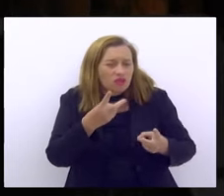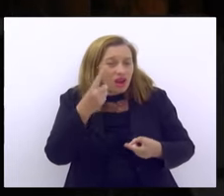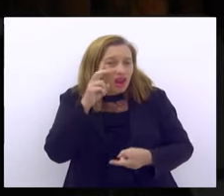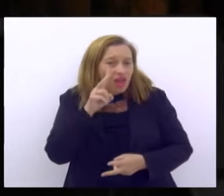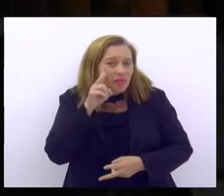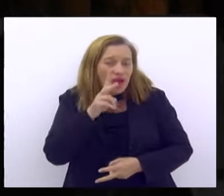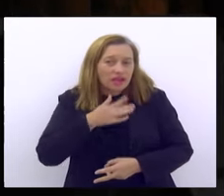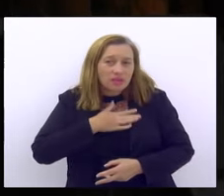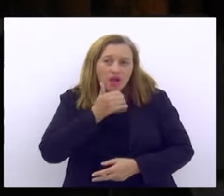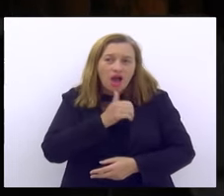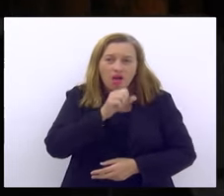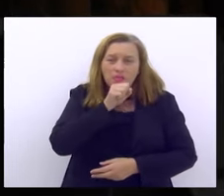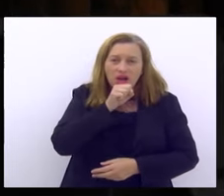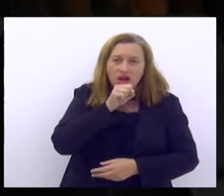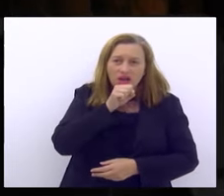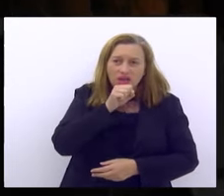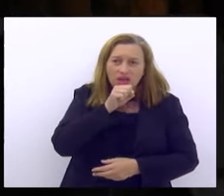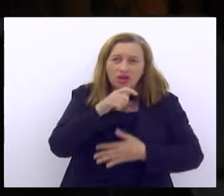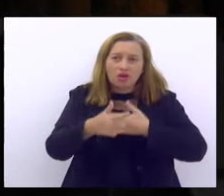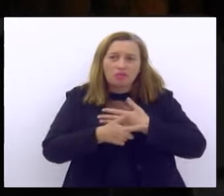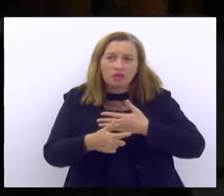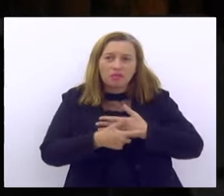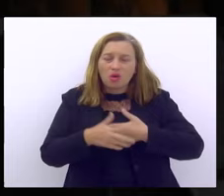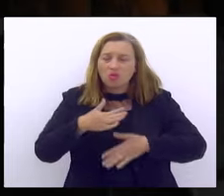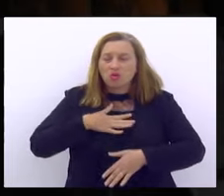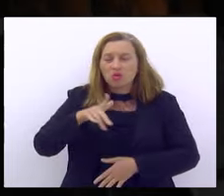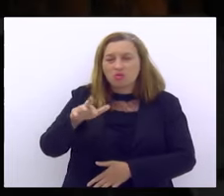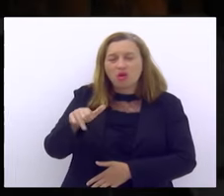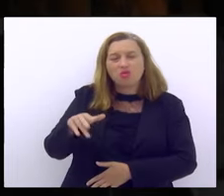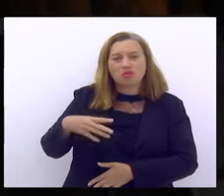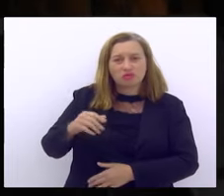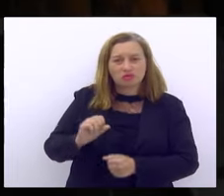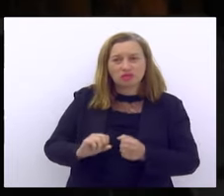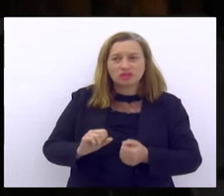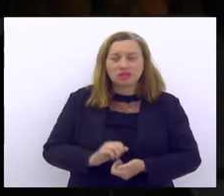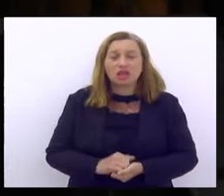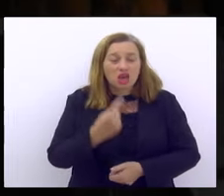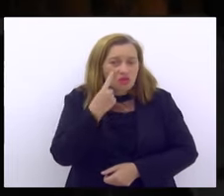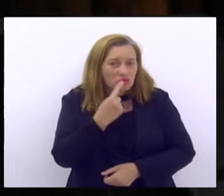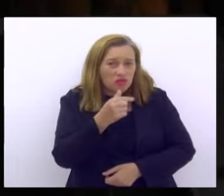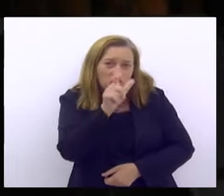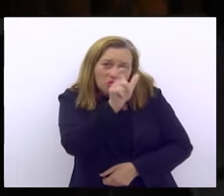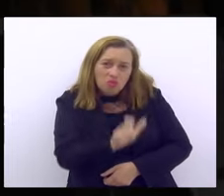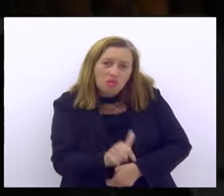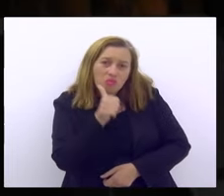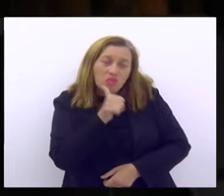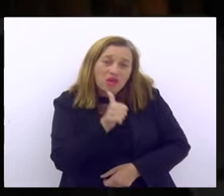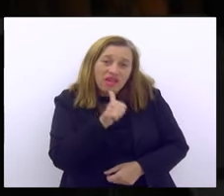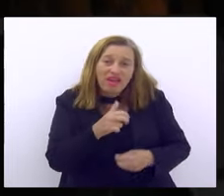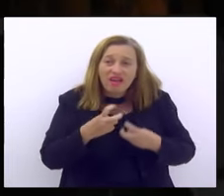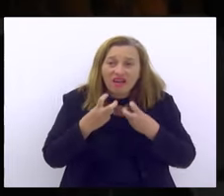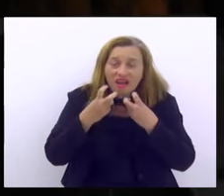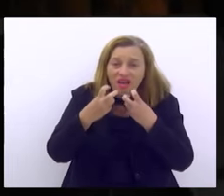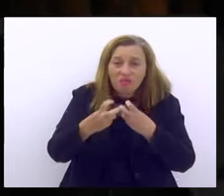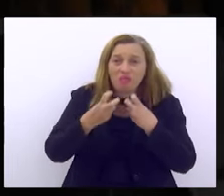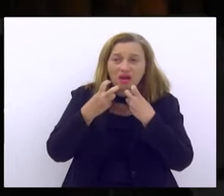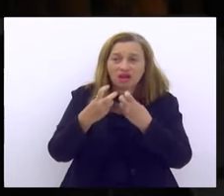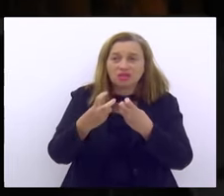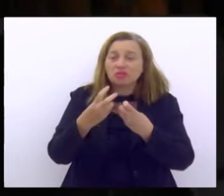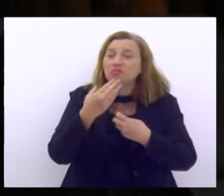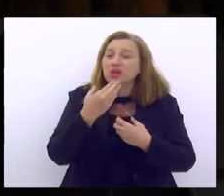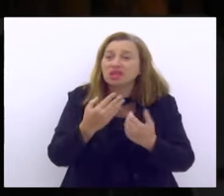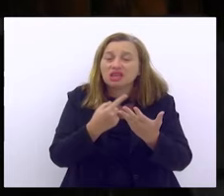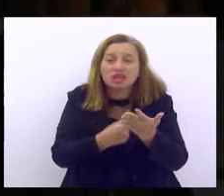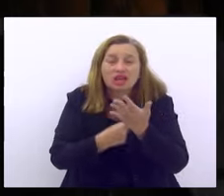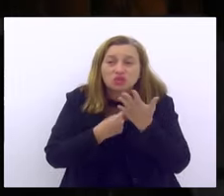que estava ali o papel que eu fiz muitas vezes com meu irmão. E vi uma mulher clamando por clemência, clamando